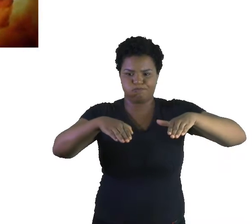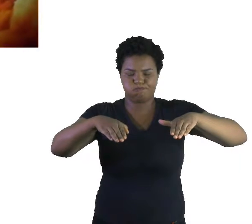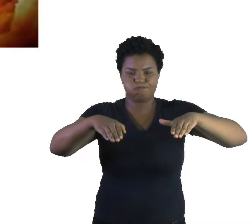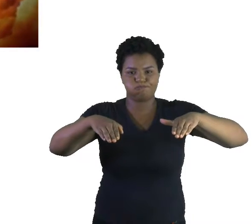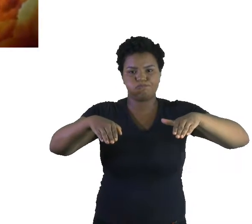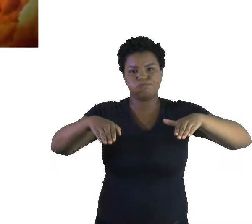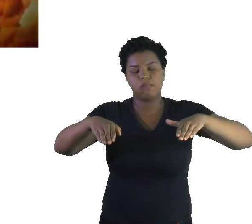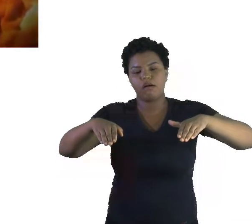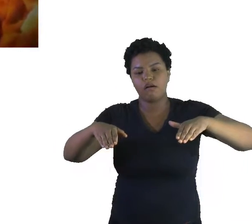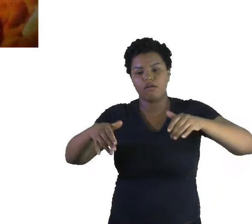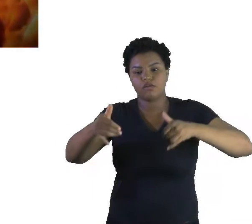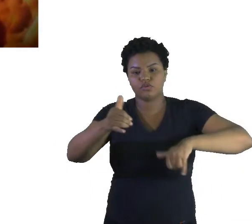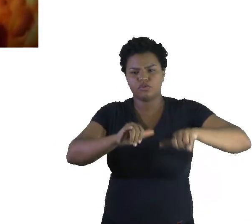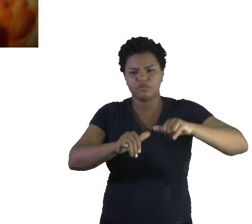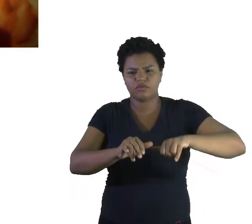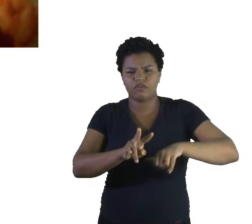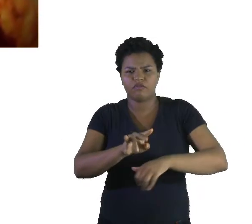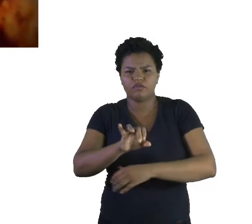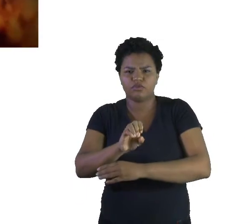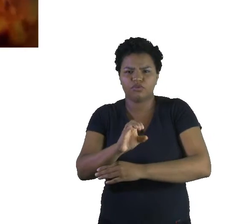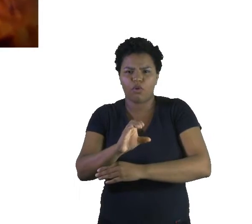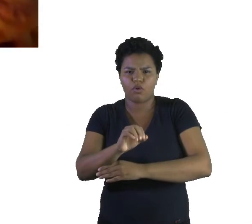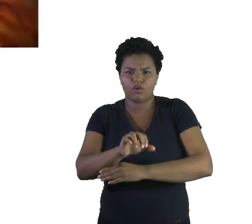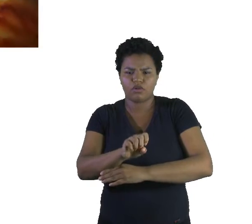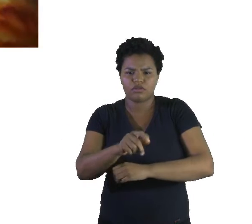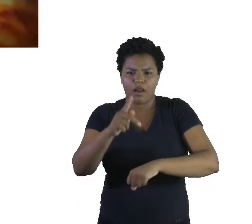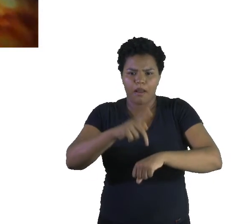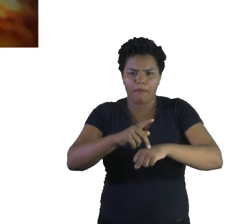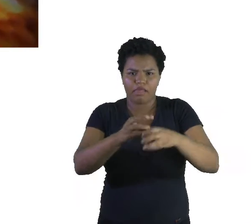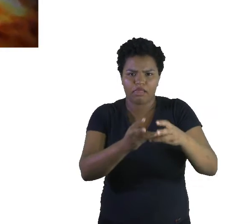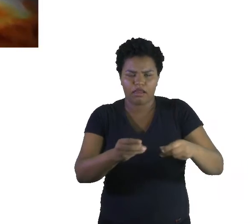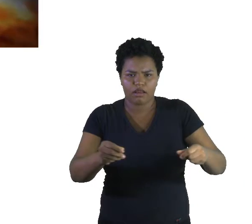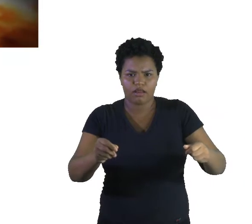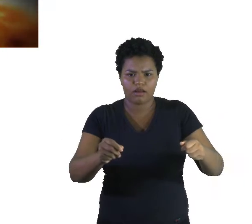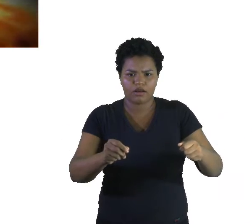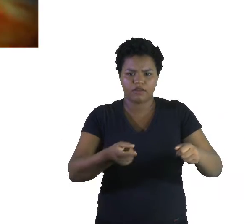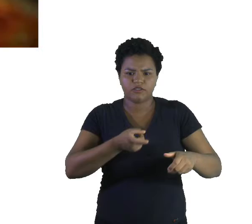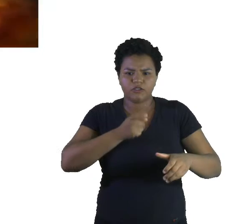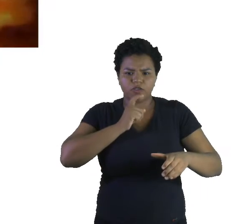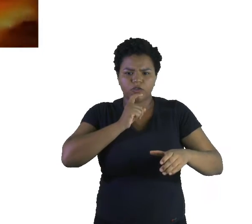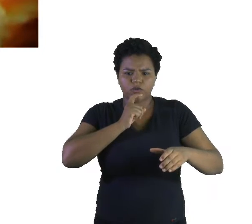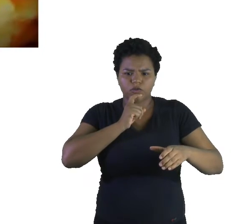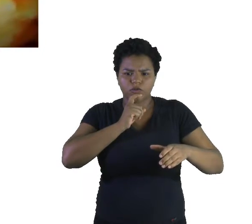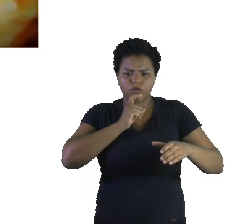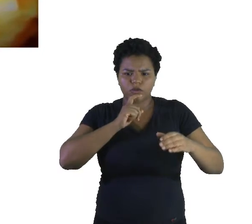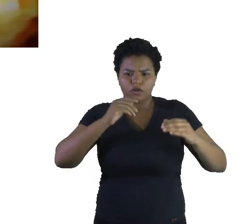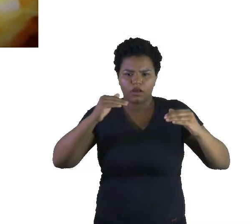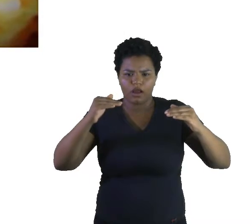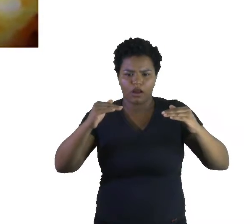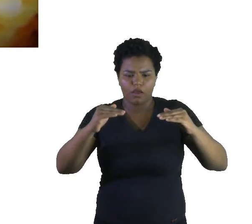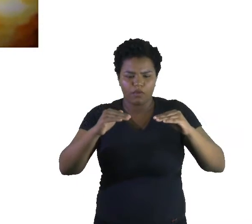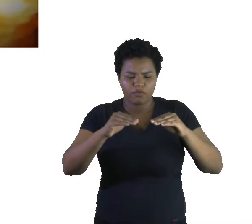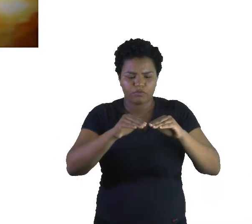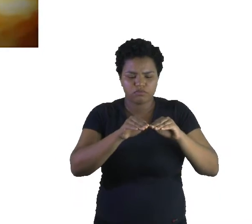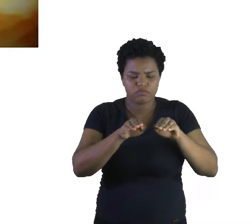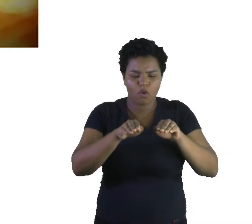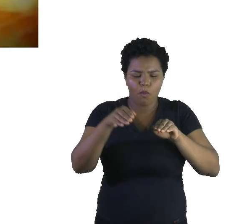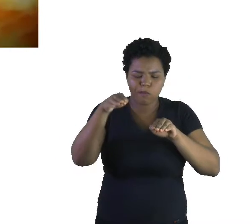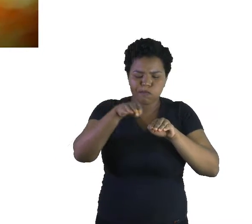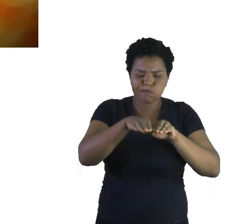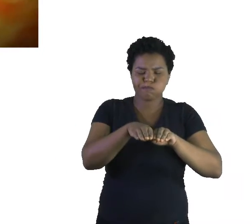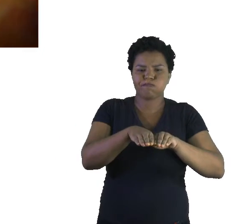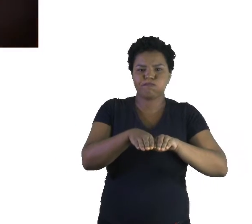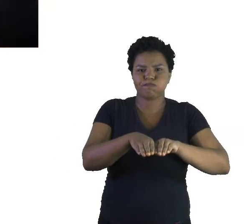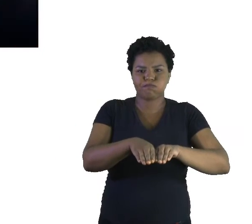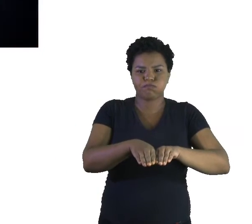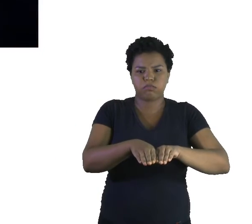A substância viscosa, formada por pedras derretidas, se resfria e fecha o buraco entre as placas, o que provoca aos poucos